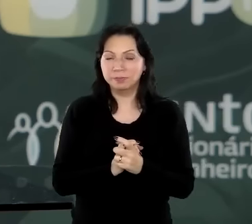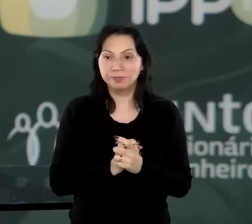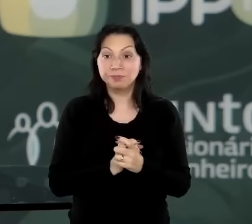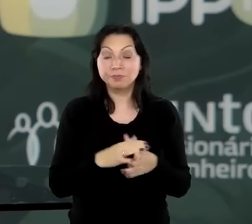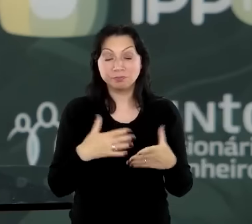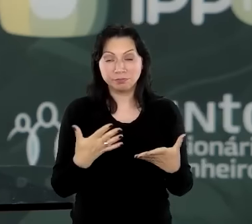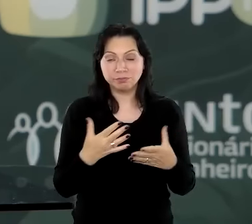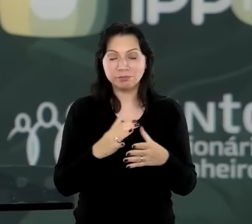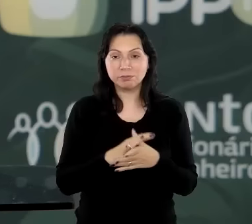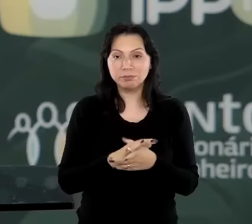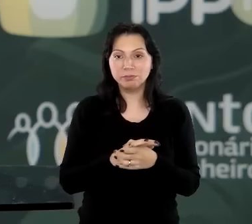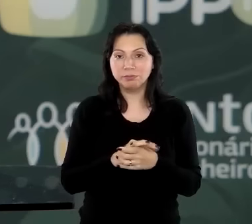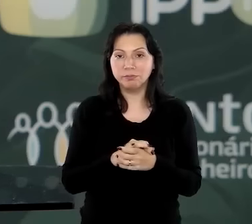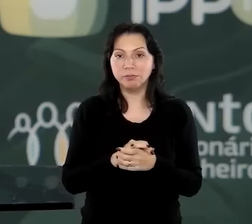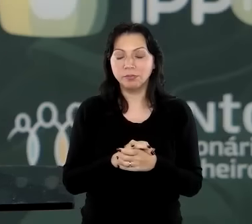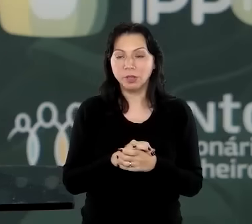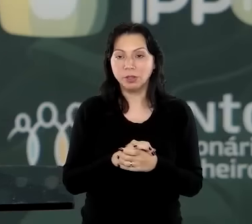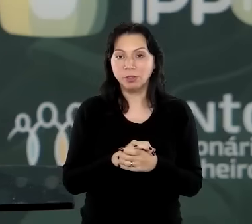Mas agora,